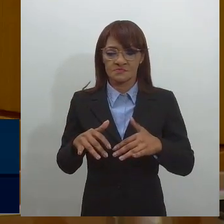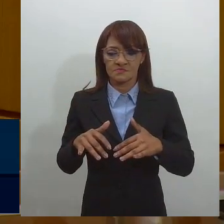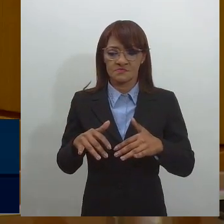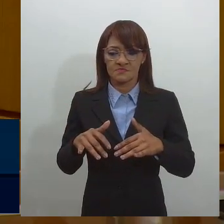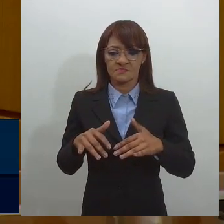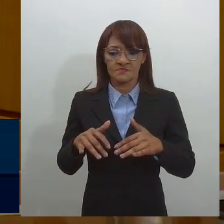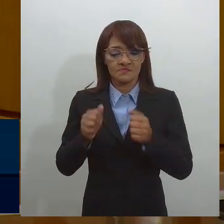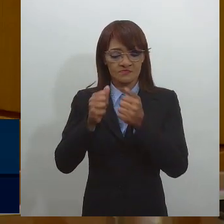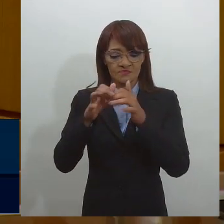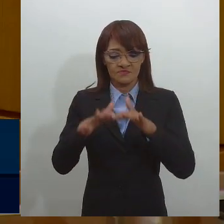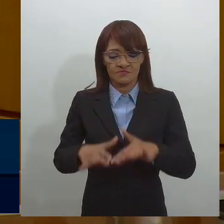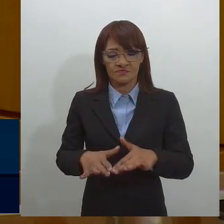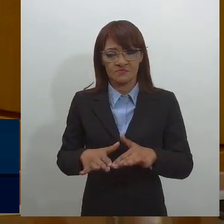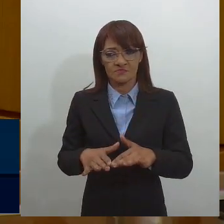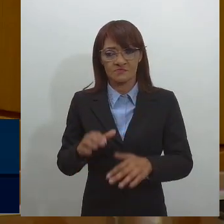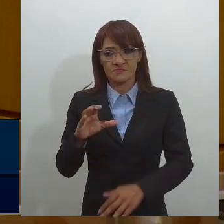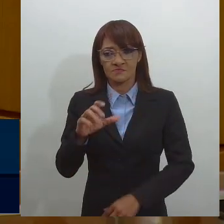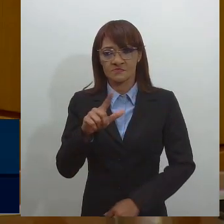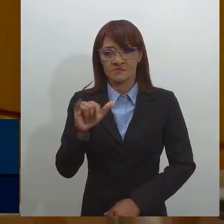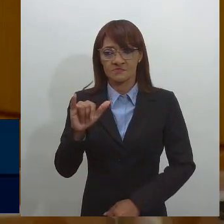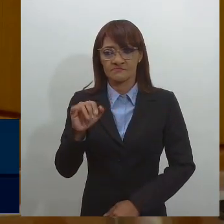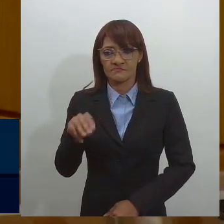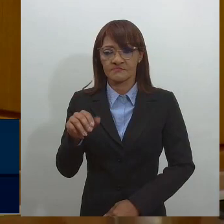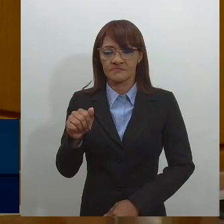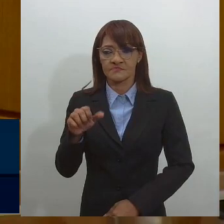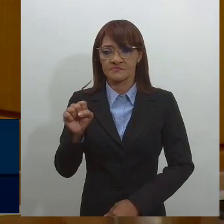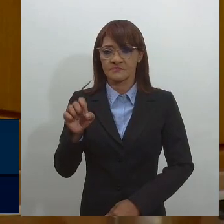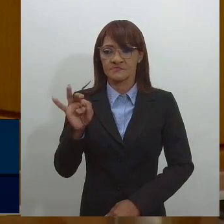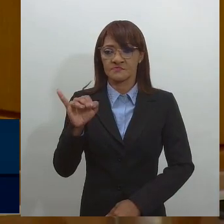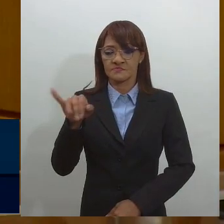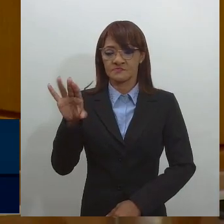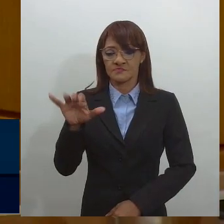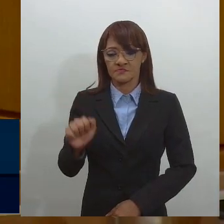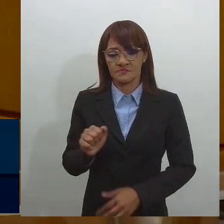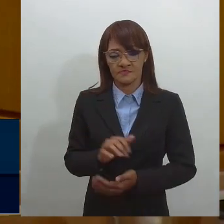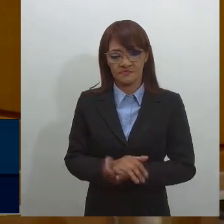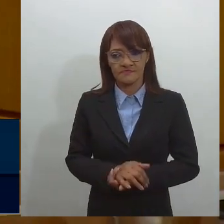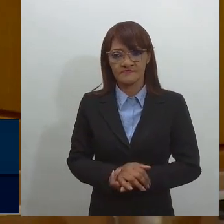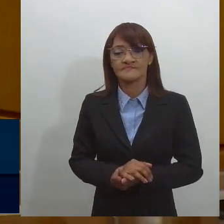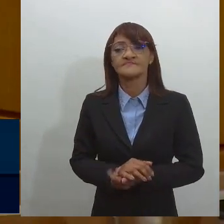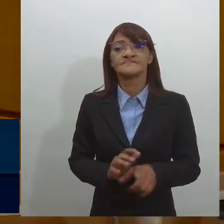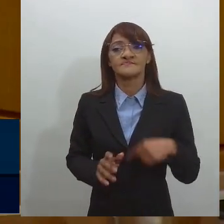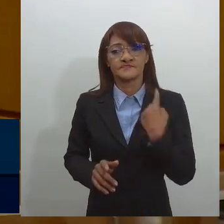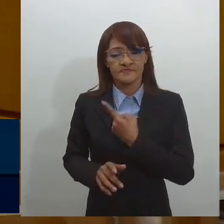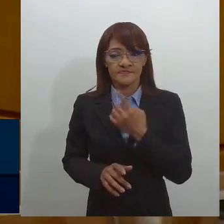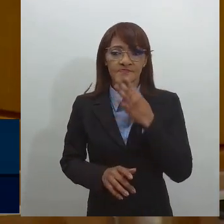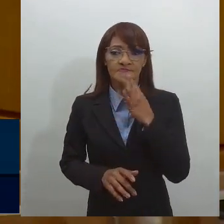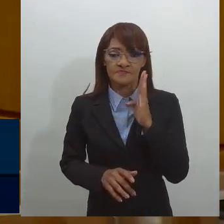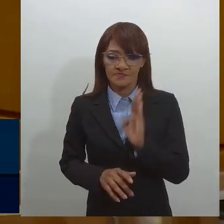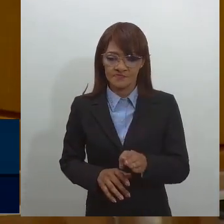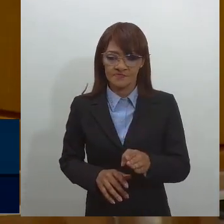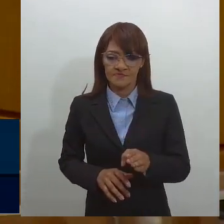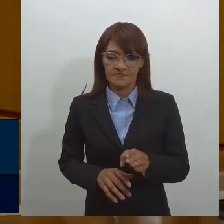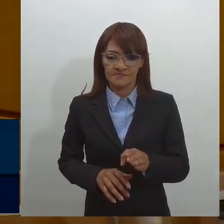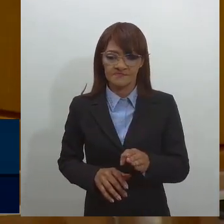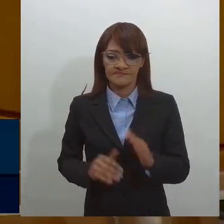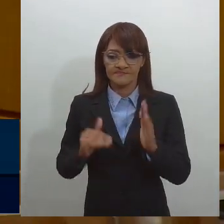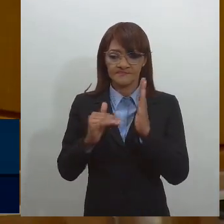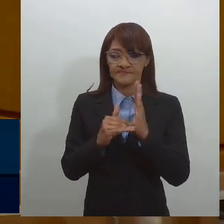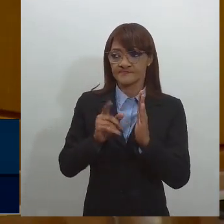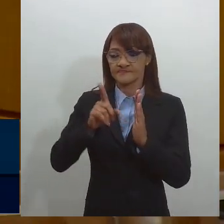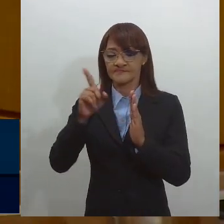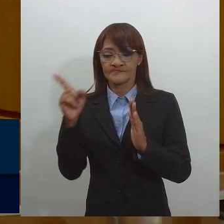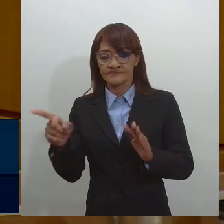o Senado, o Congresso Nacional, mas a gente sabe que essas decisões lá no Congresso afetam